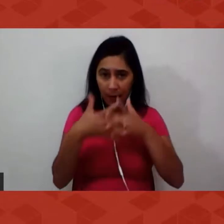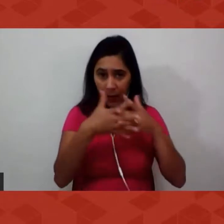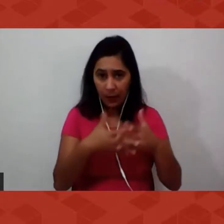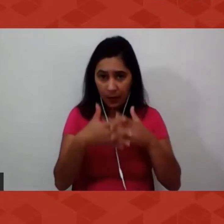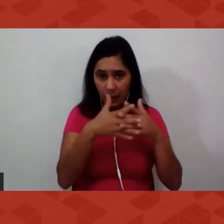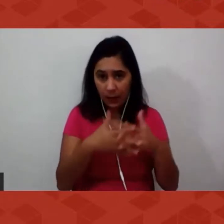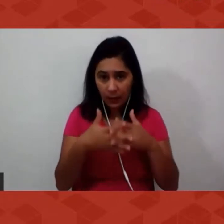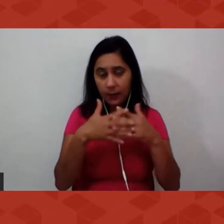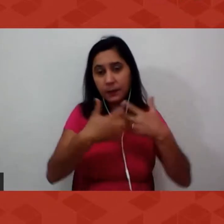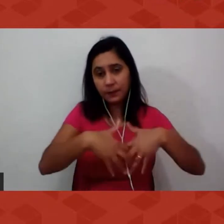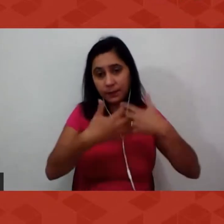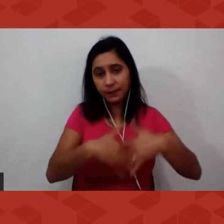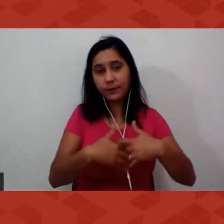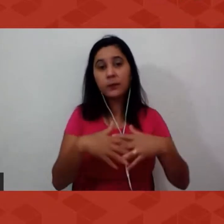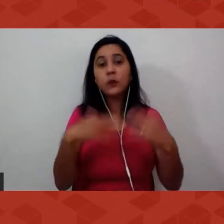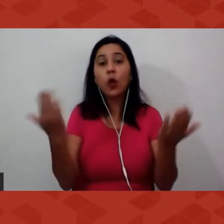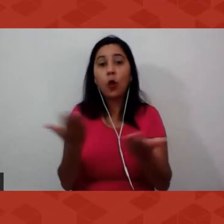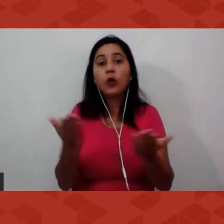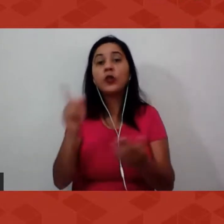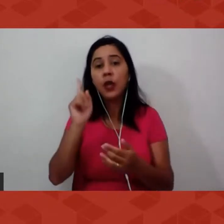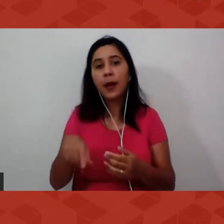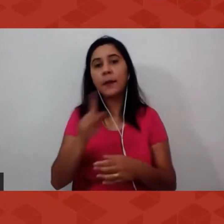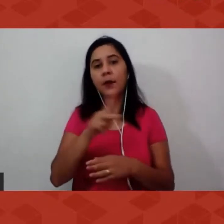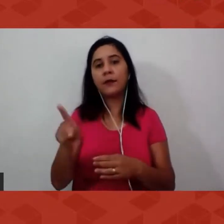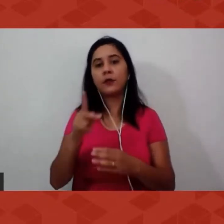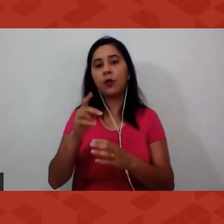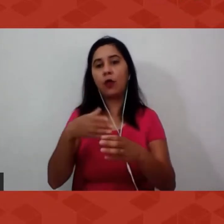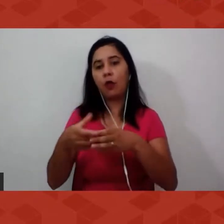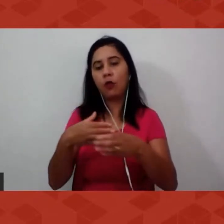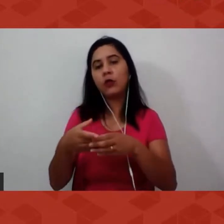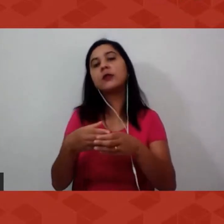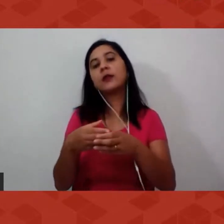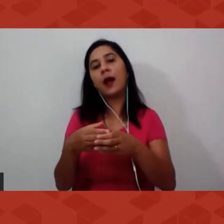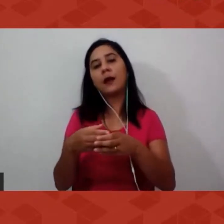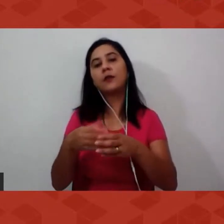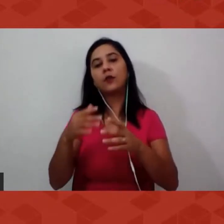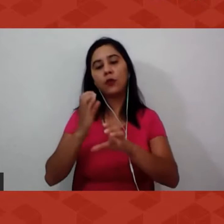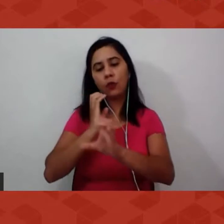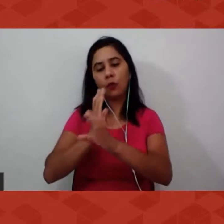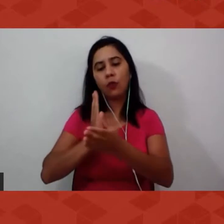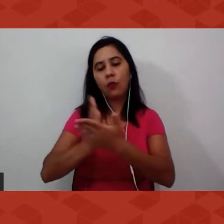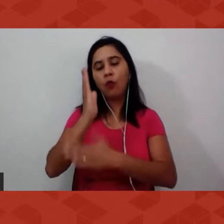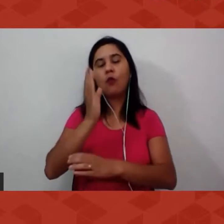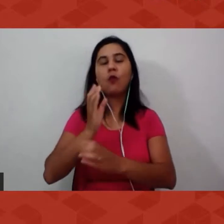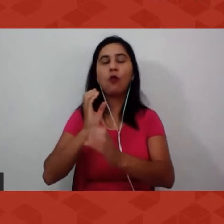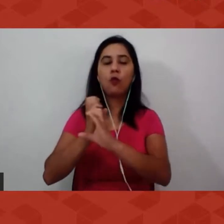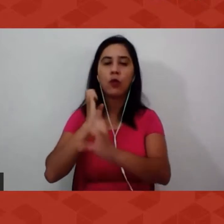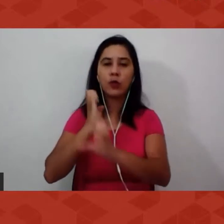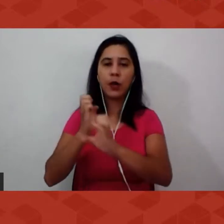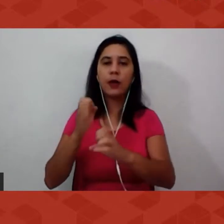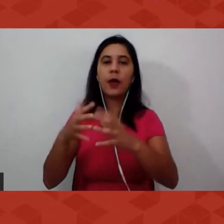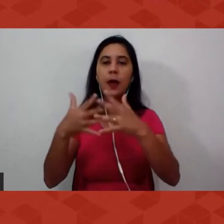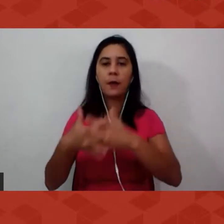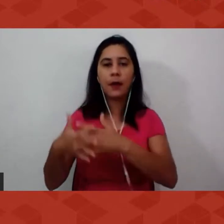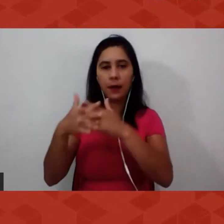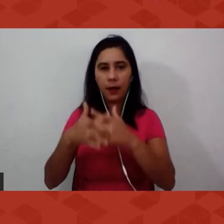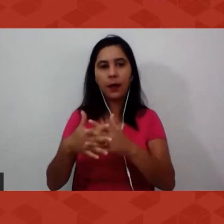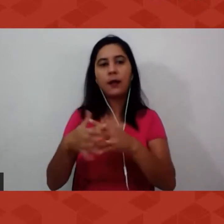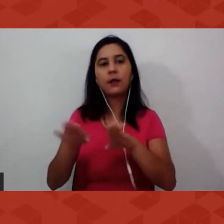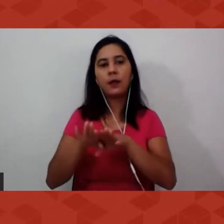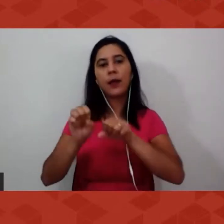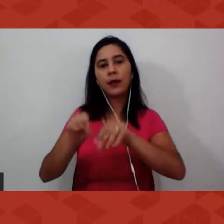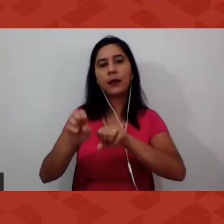atualmente é professor adjunto do Departamento de Engenharia Mecânica, sendo também professor credenciado no programa de pós-graduação em